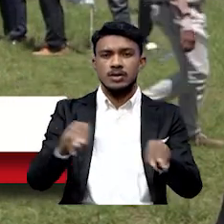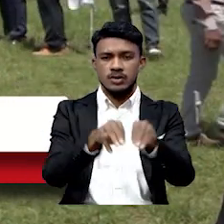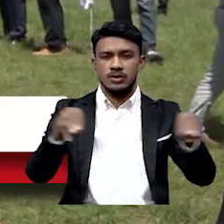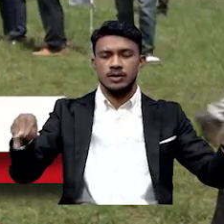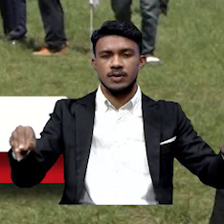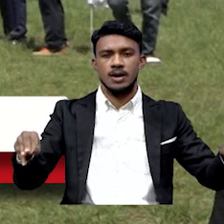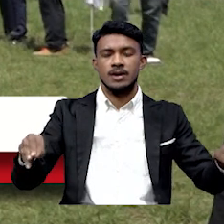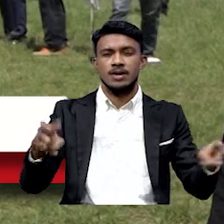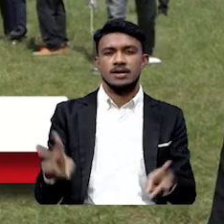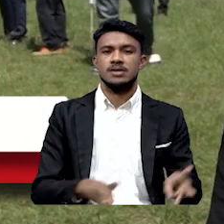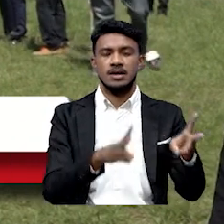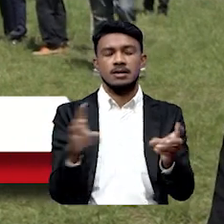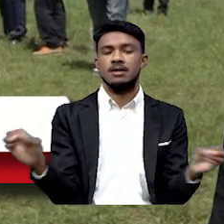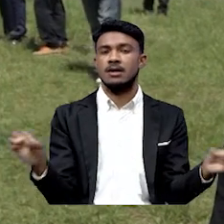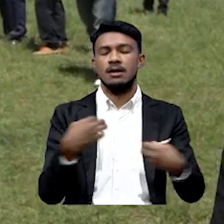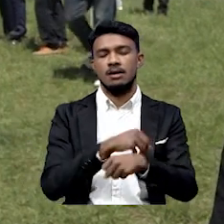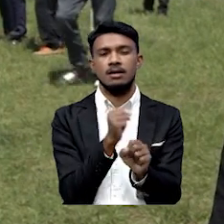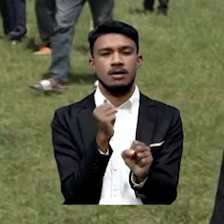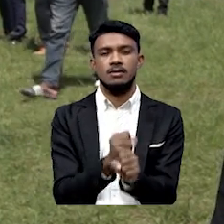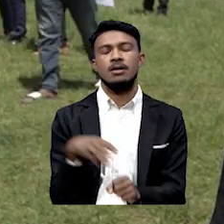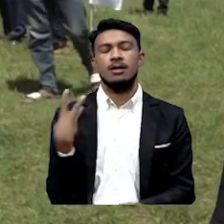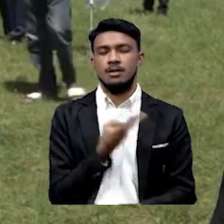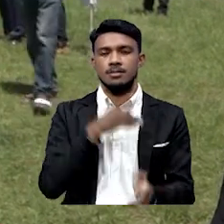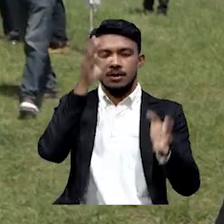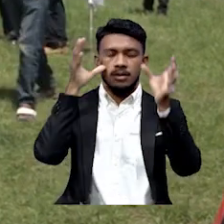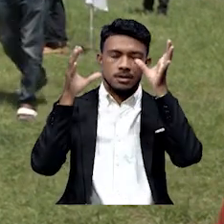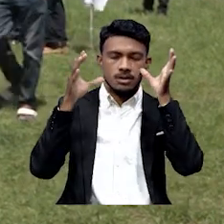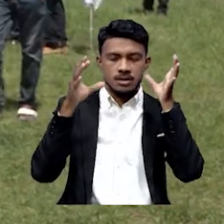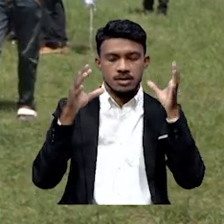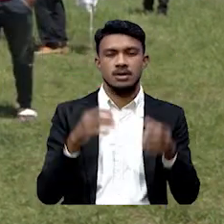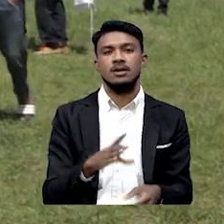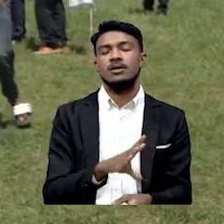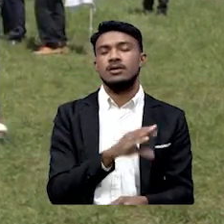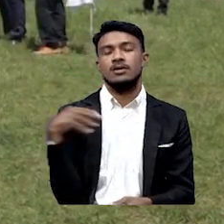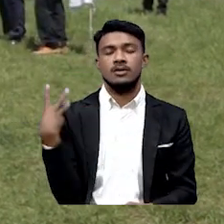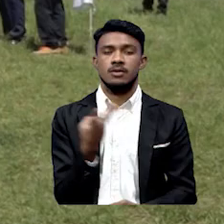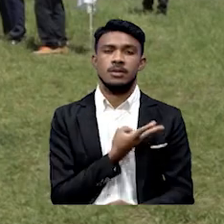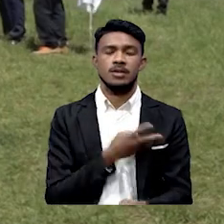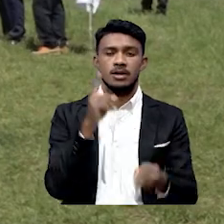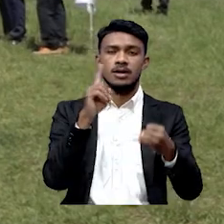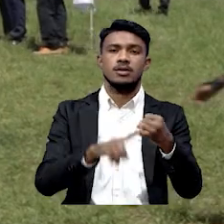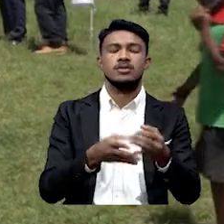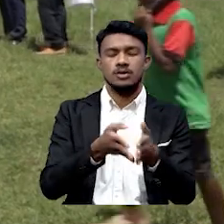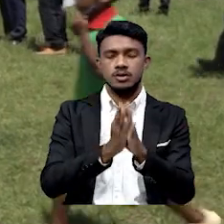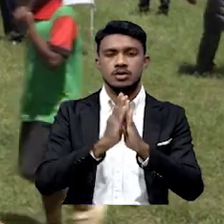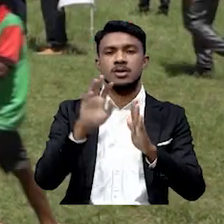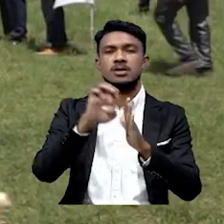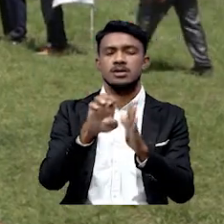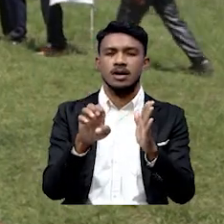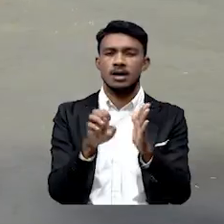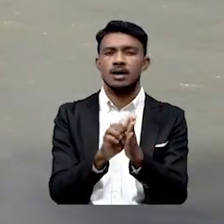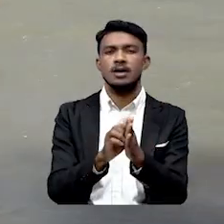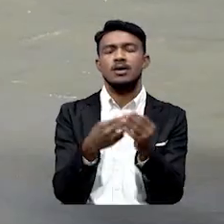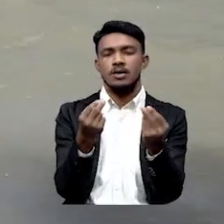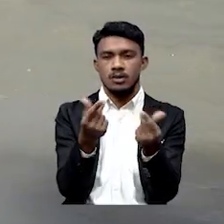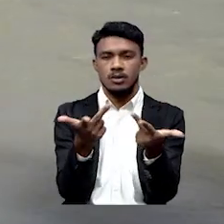halo, nebe amelaran susa, e daí que os ami atu ato netik ba estado, mais ou menos bele